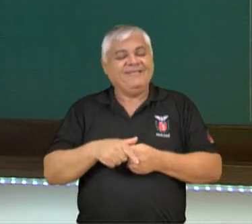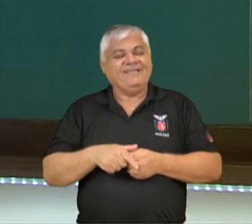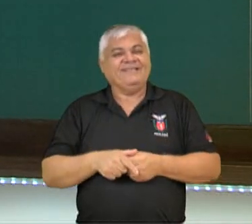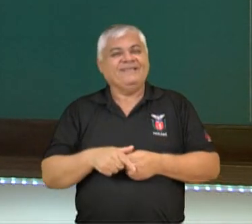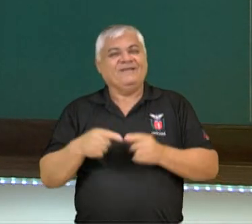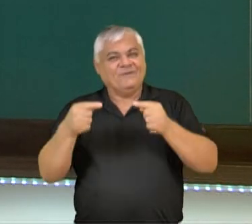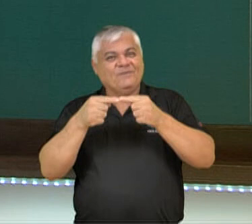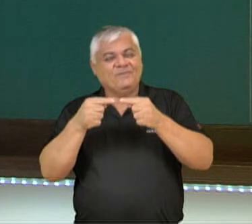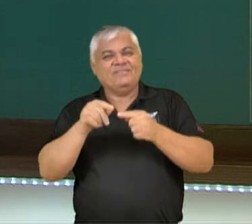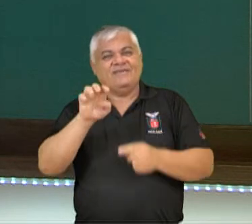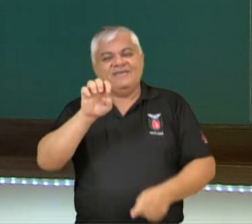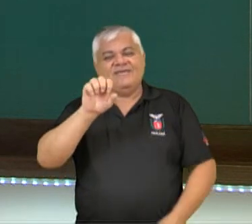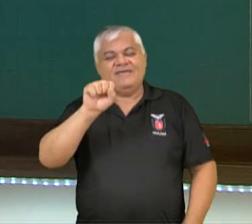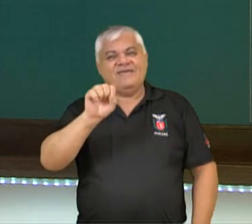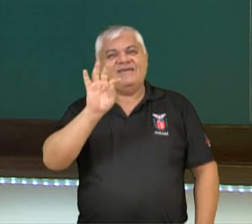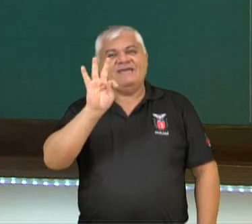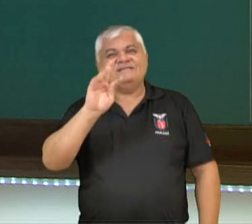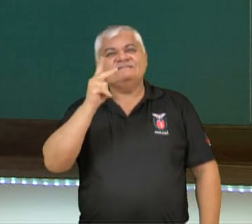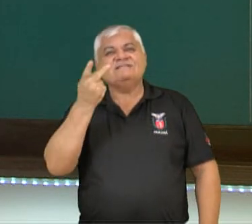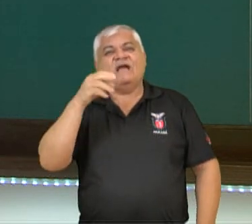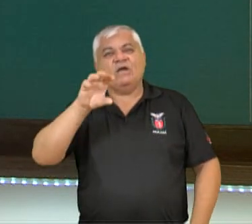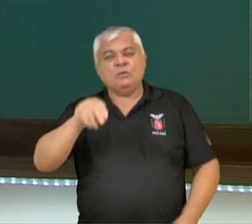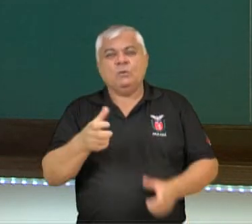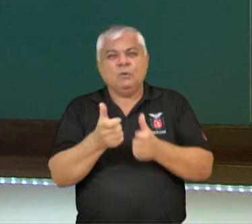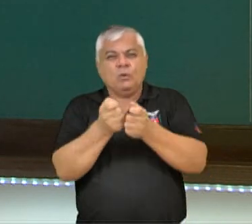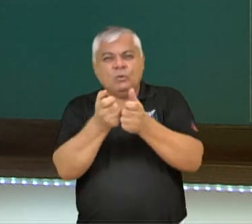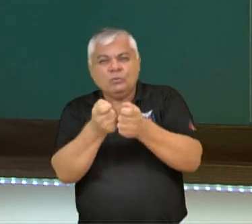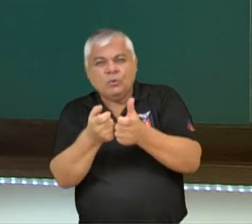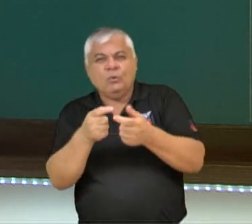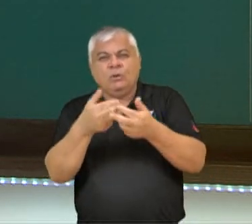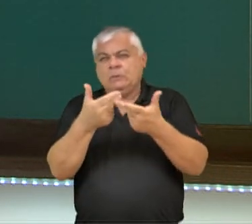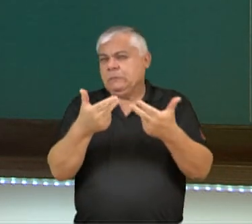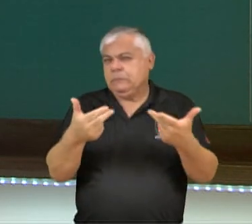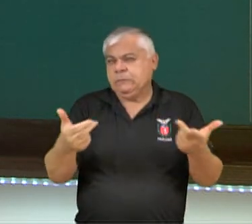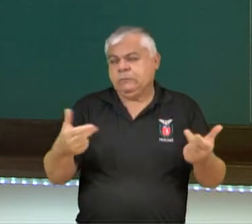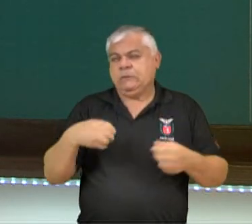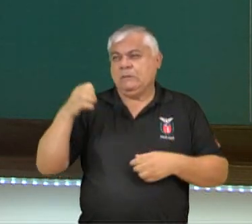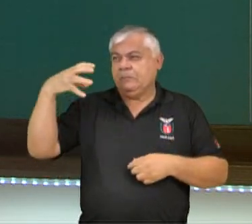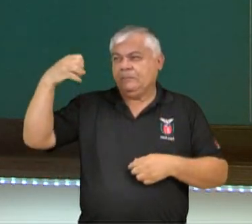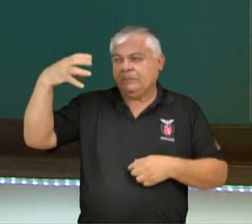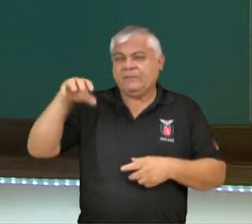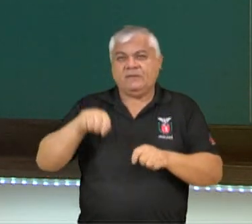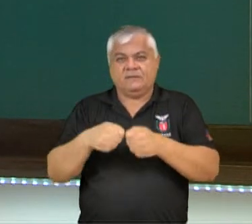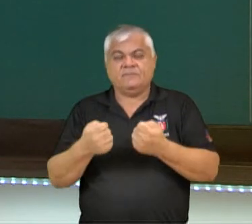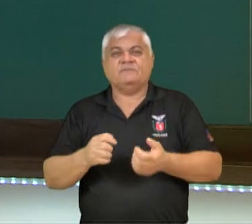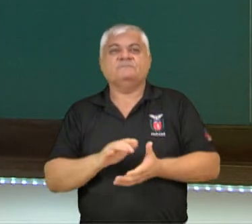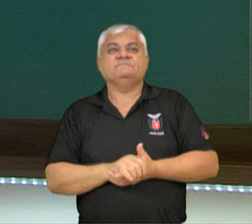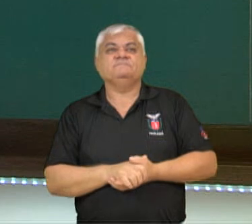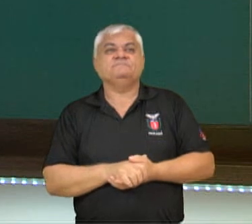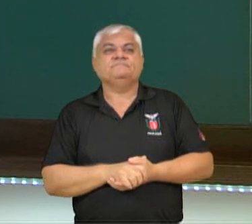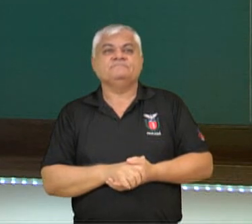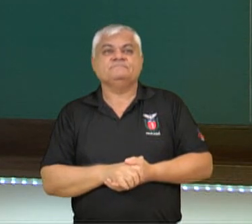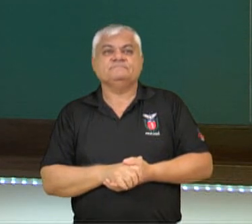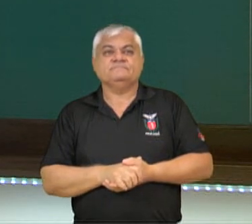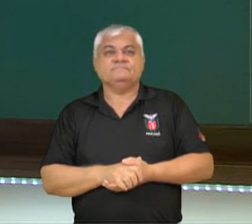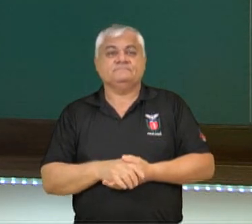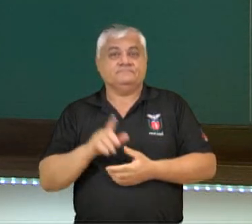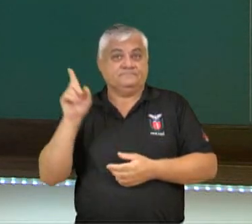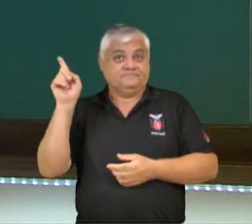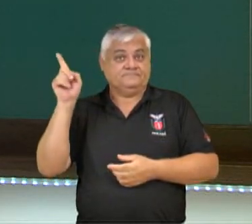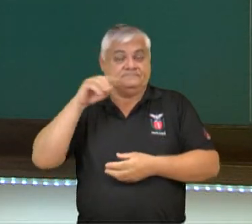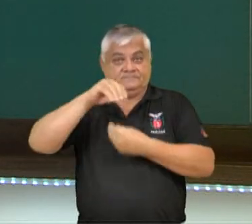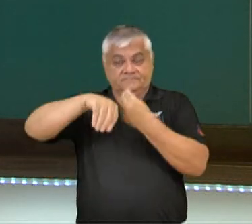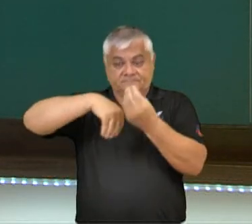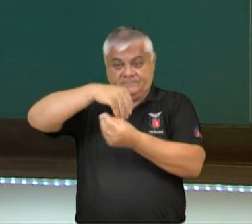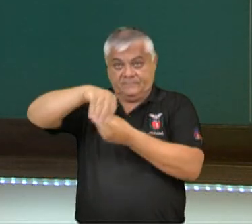ali que ele precisa fazer. No chip não, né? No controle remoto, no pisca-pisca ali quebrou o aparelhinho. Esta